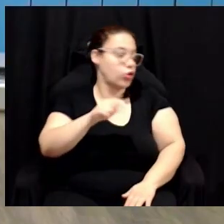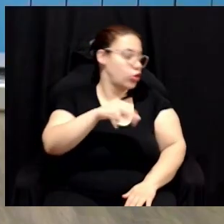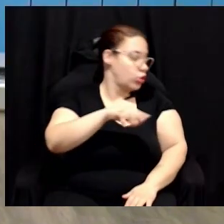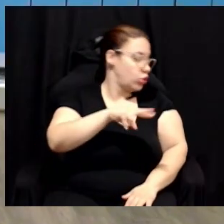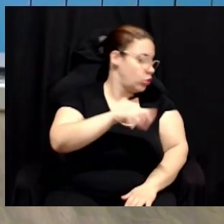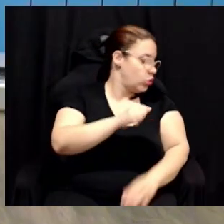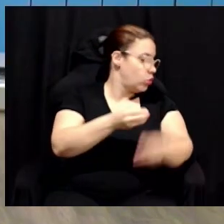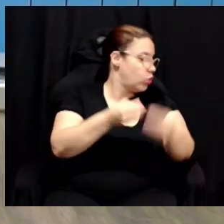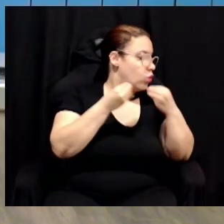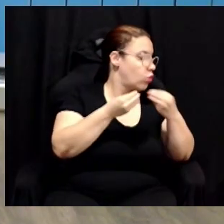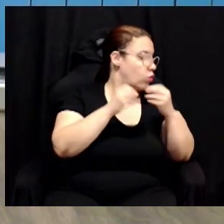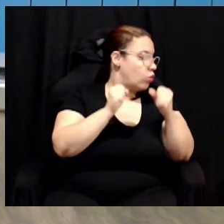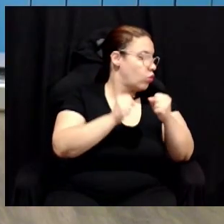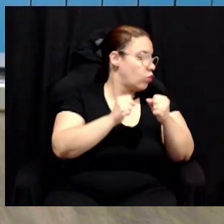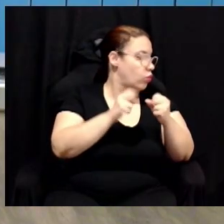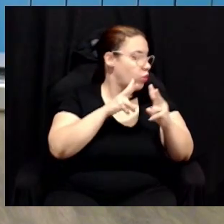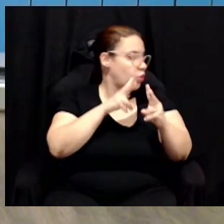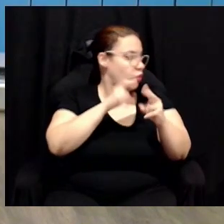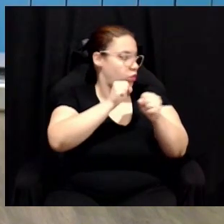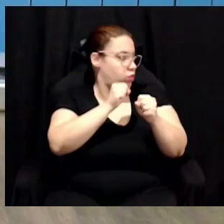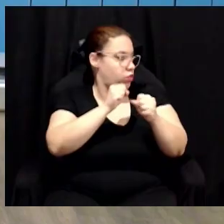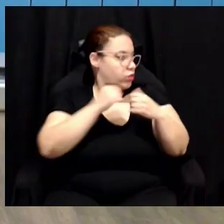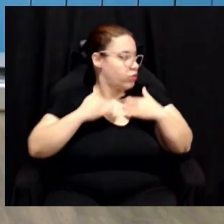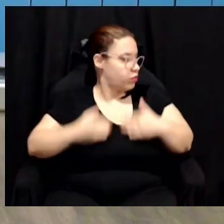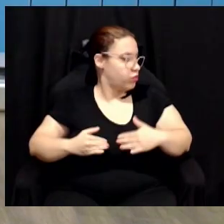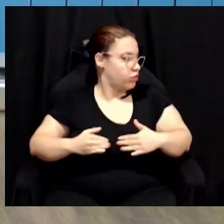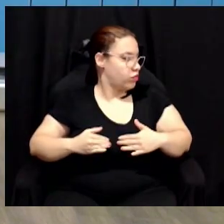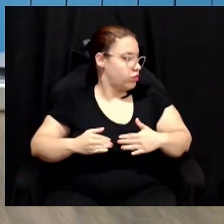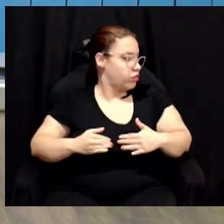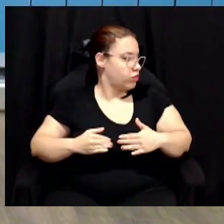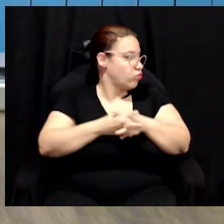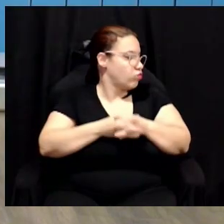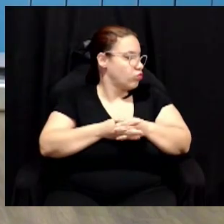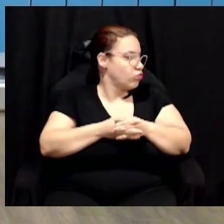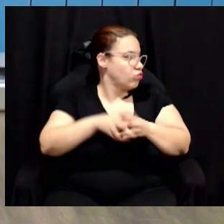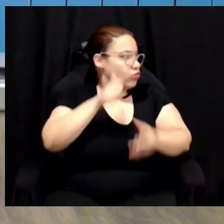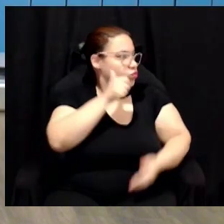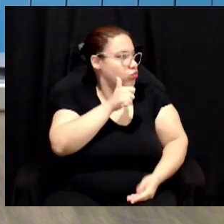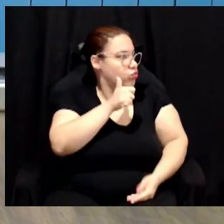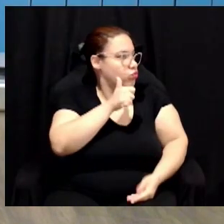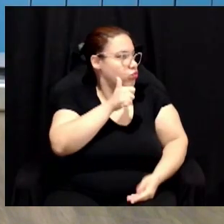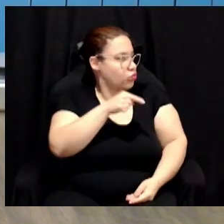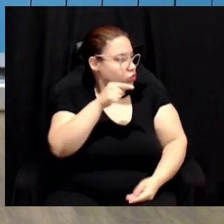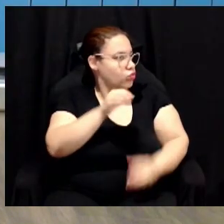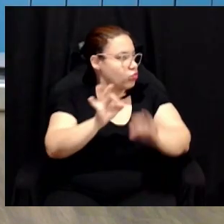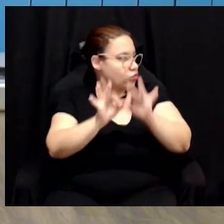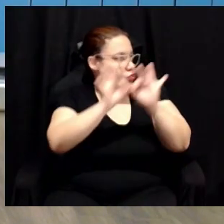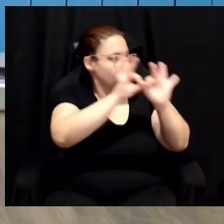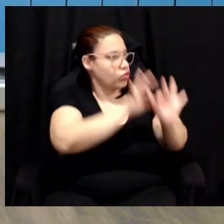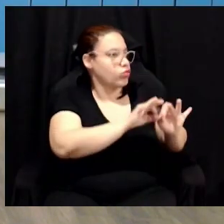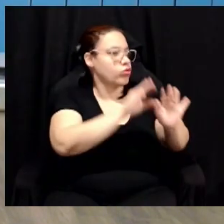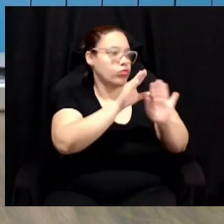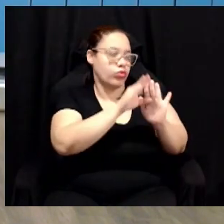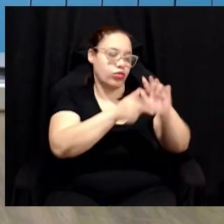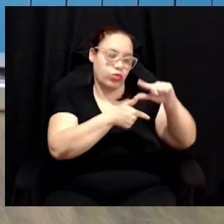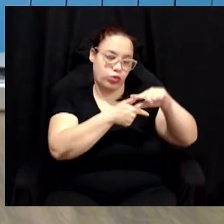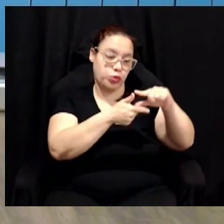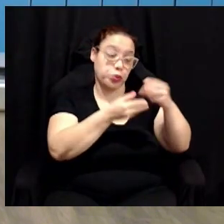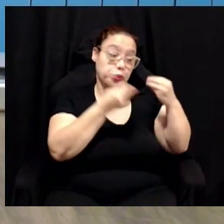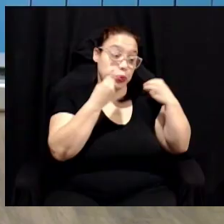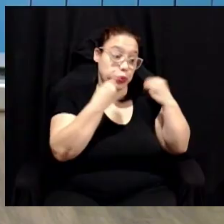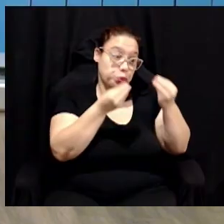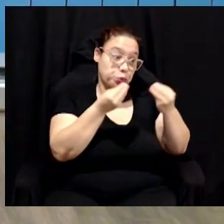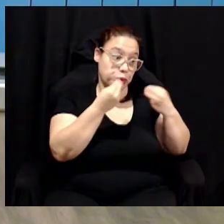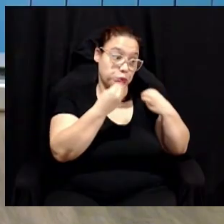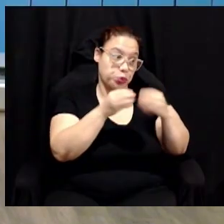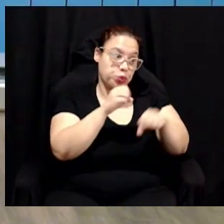como então que a gente pode fortalecer a imunidade? Deve ter muitas mulheres aqui, né, que acompanham o quadro. Como que a gente pode